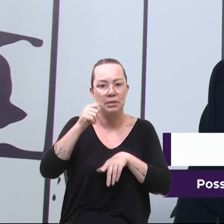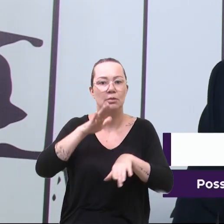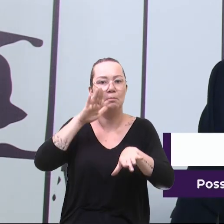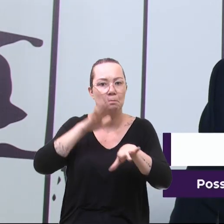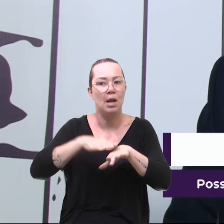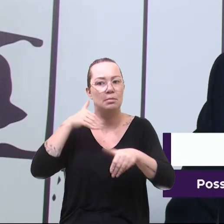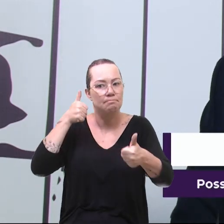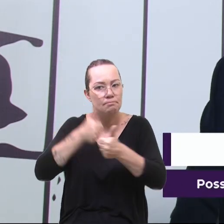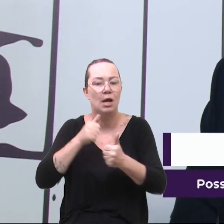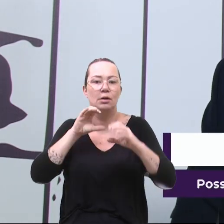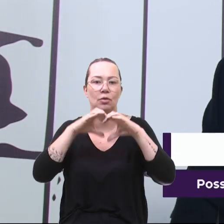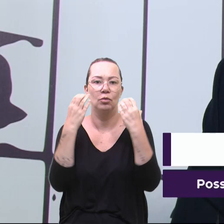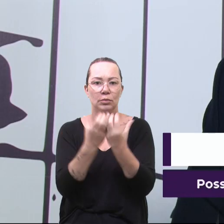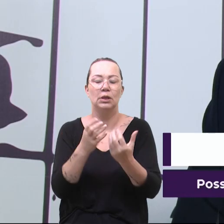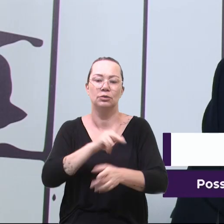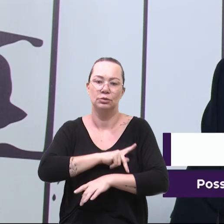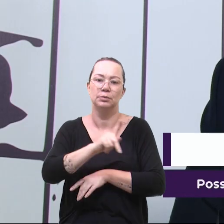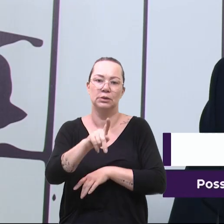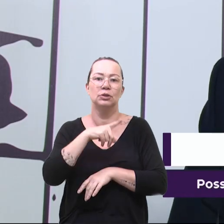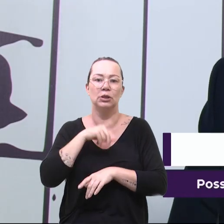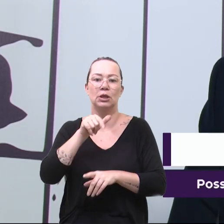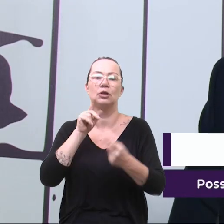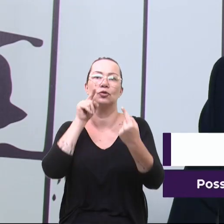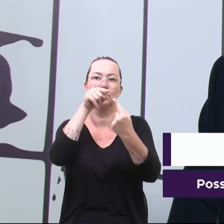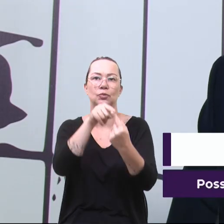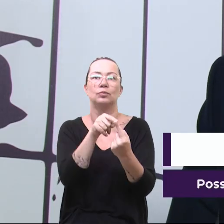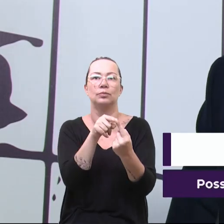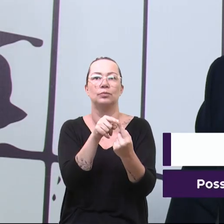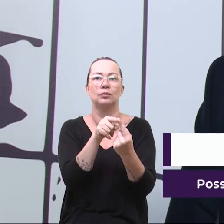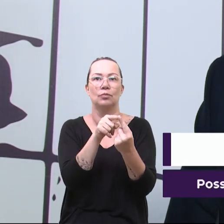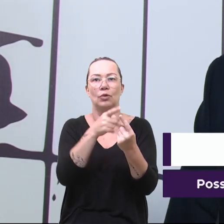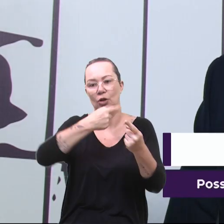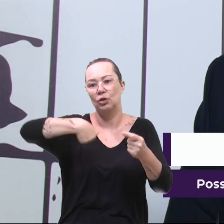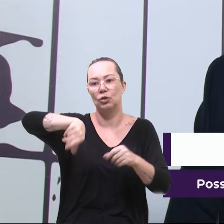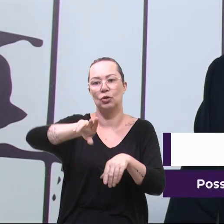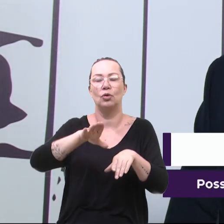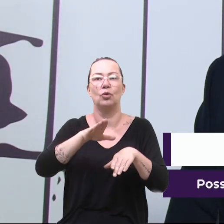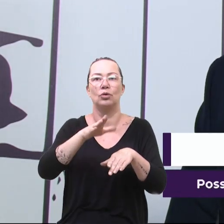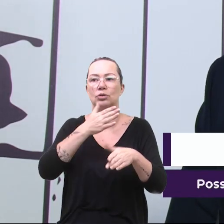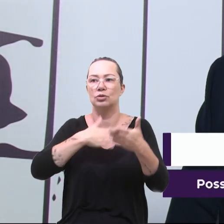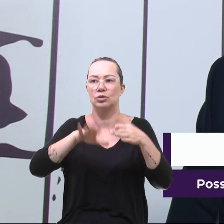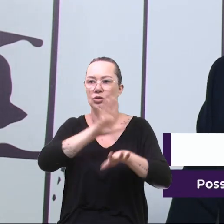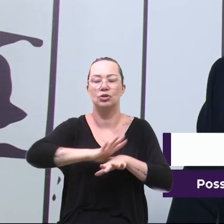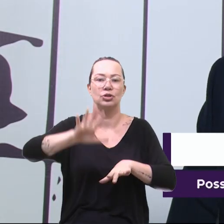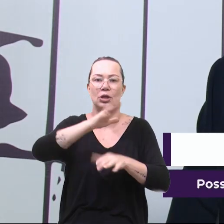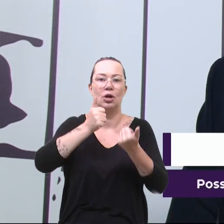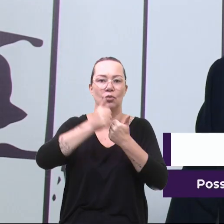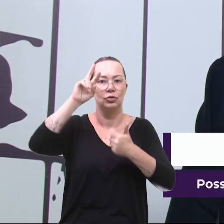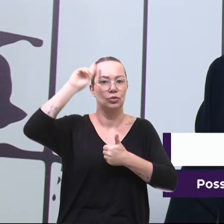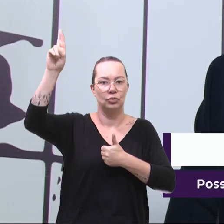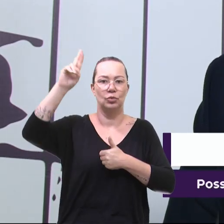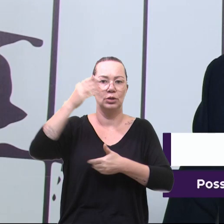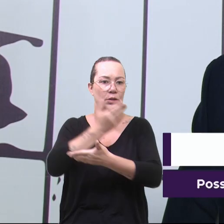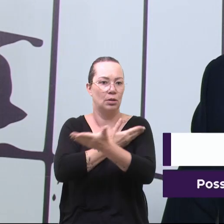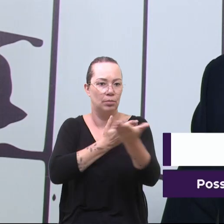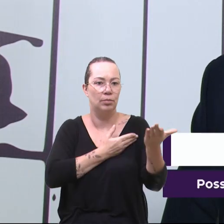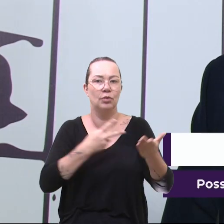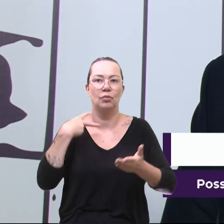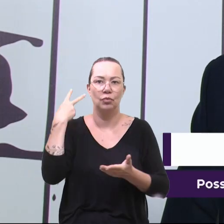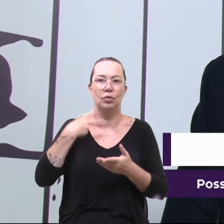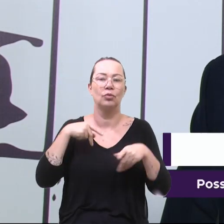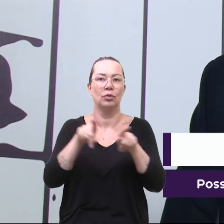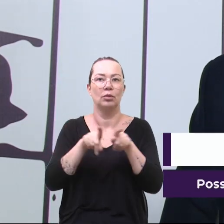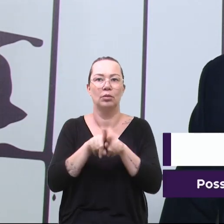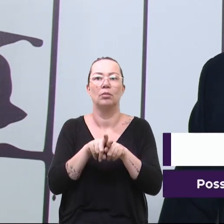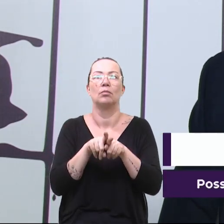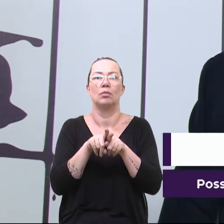da comunidade. E a nossa presidente tem esse objetivo e isso nós todos, a mesa diretora e dos demais colegas vereadores, acreditamos que temos